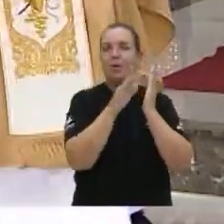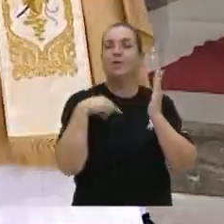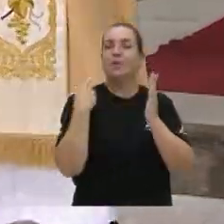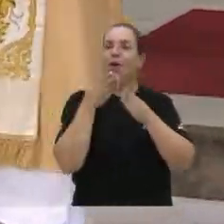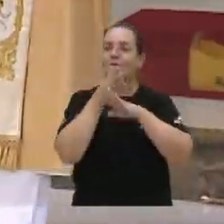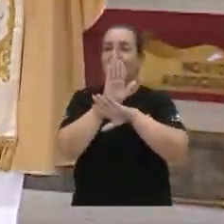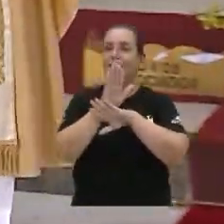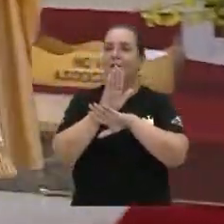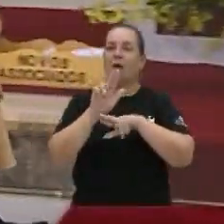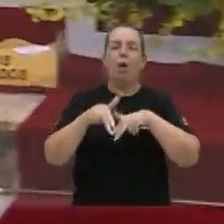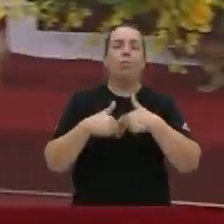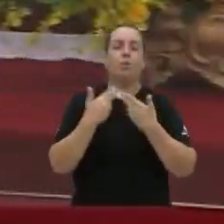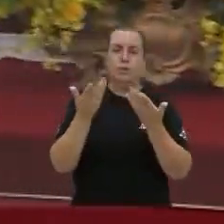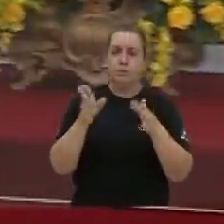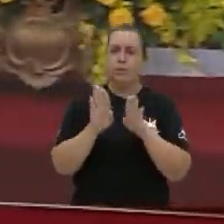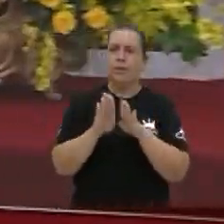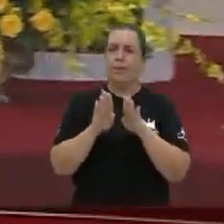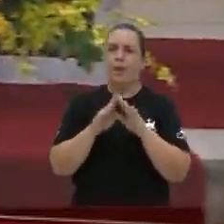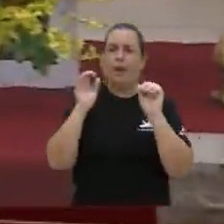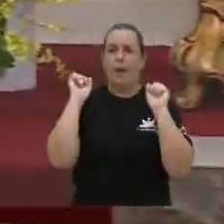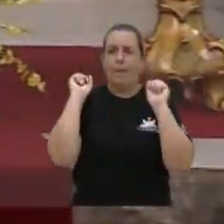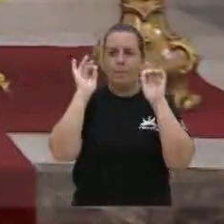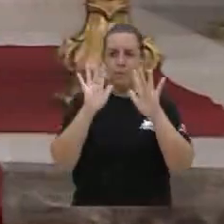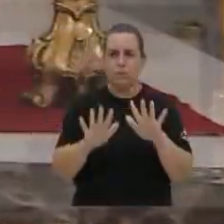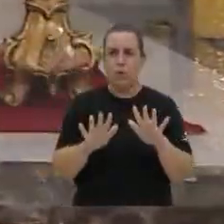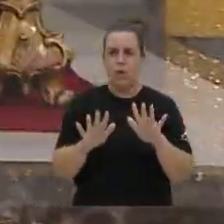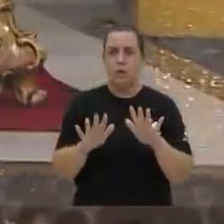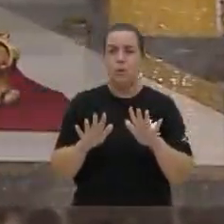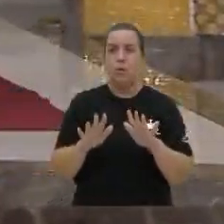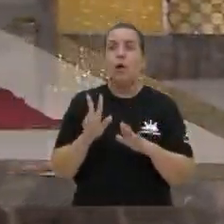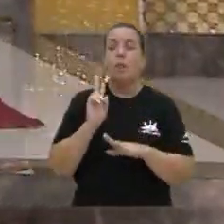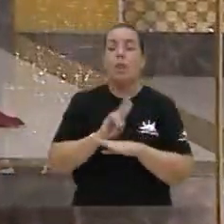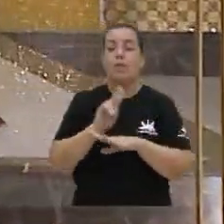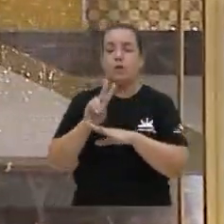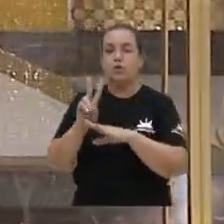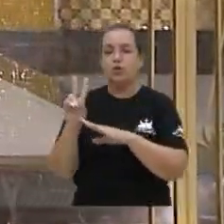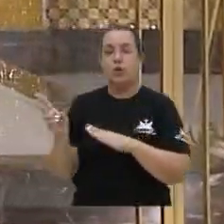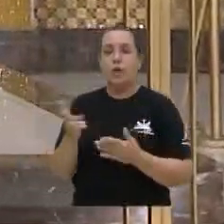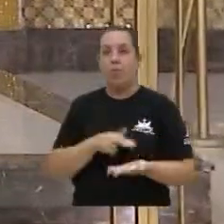foi abençoado na vigília pascal